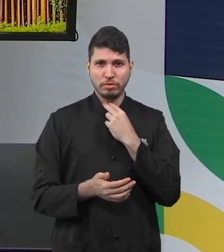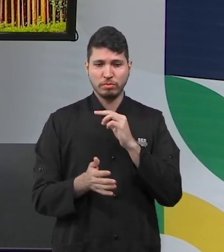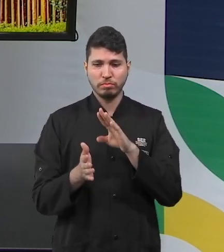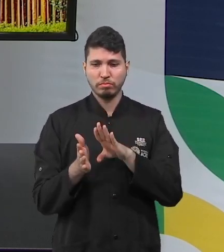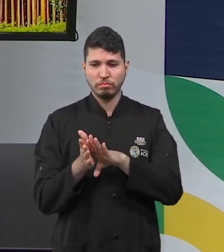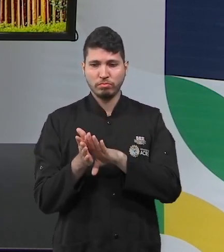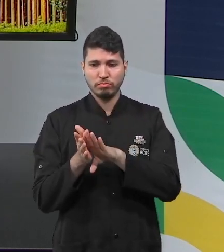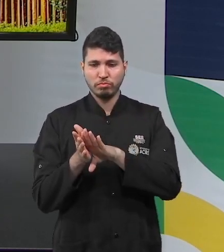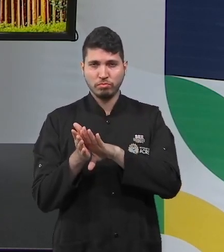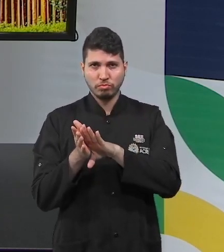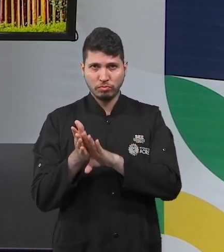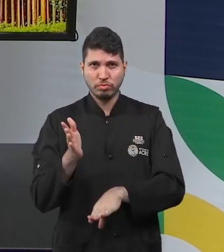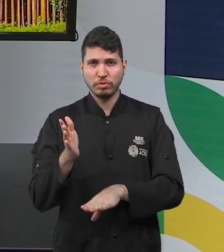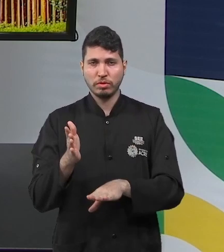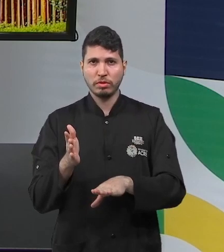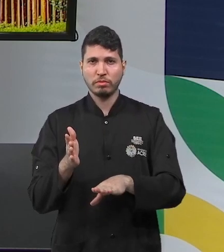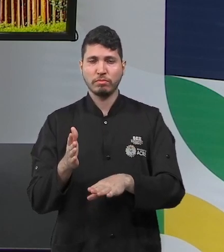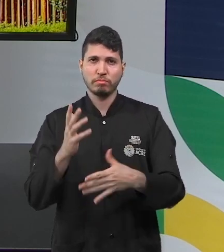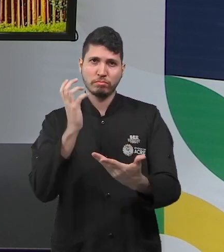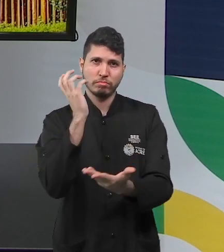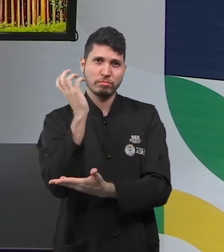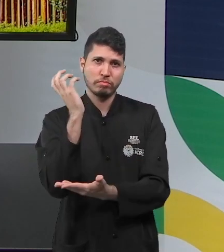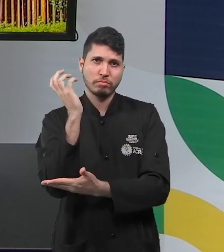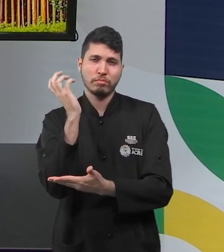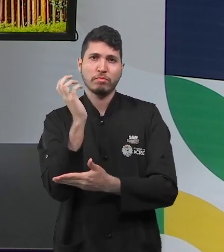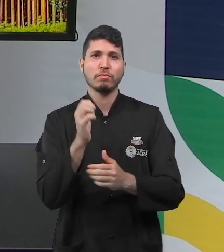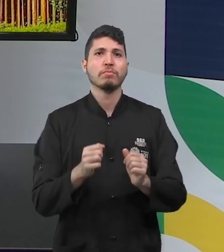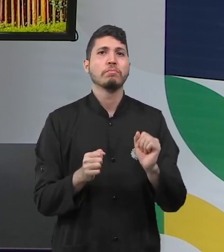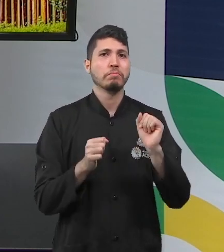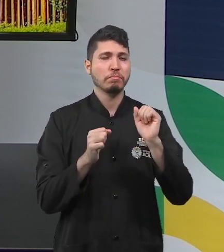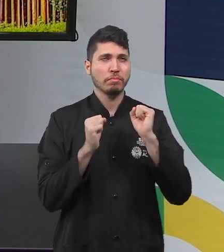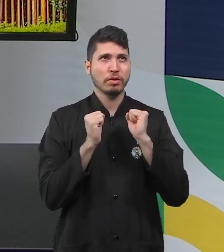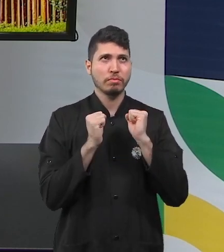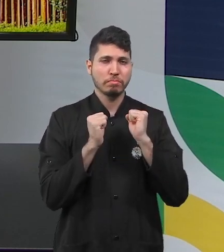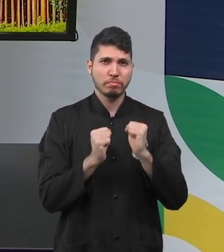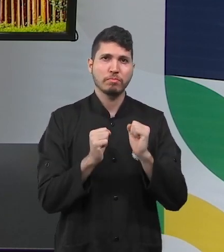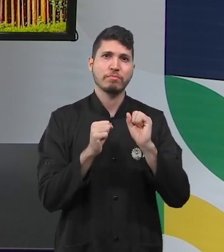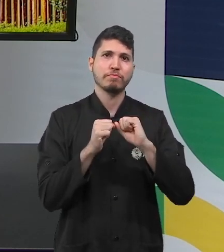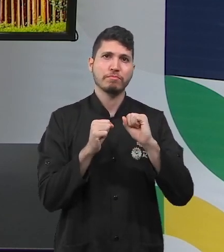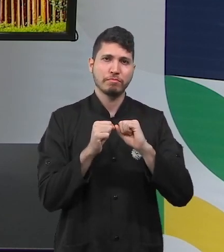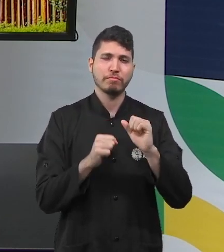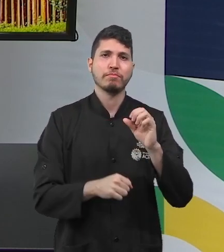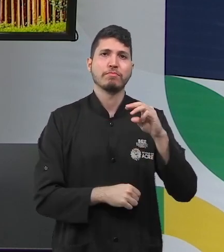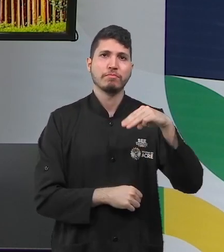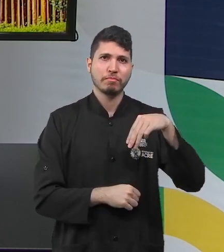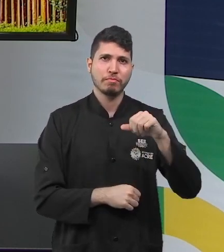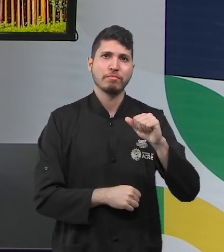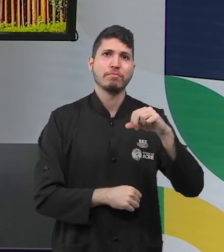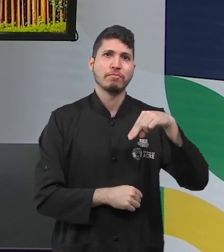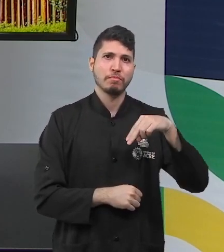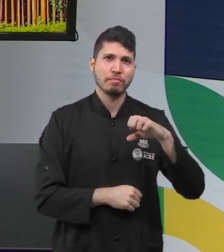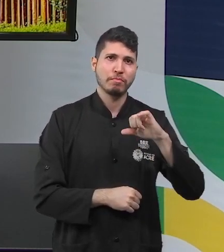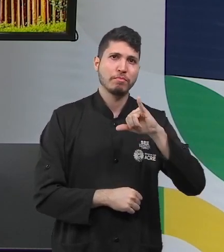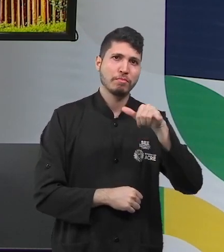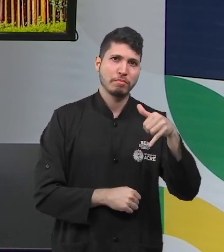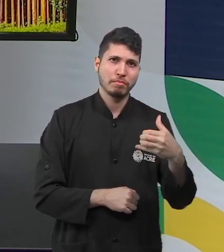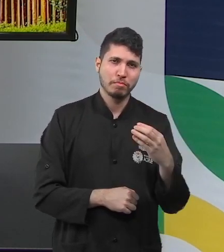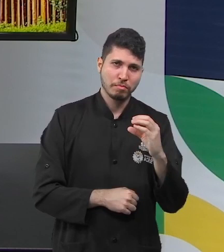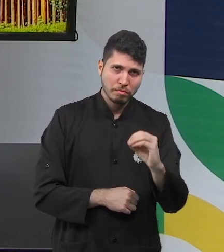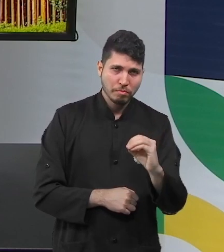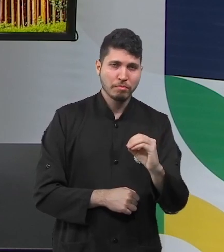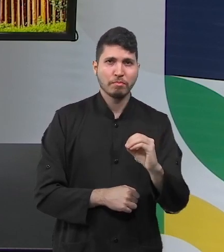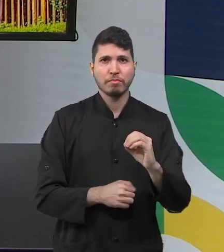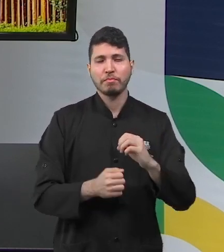Aí pode-se fazer o manejo florestal para que haja um rendimento